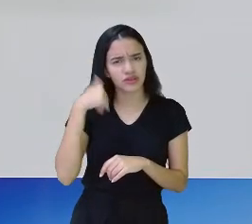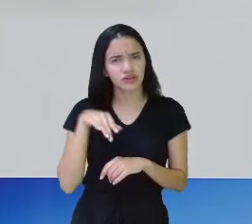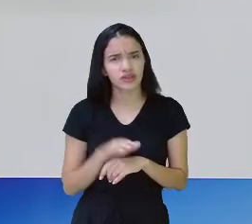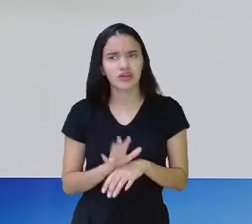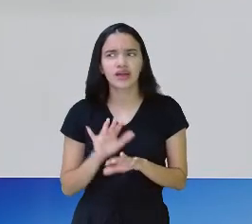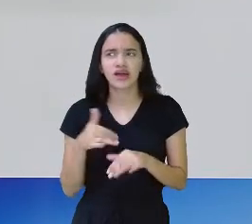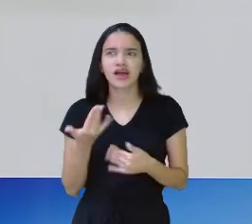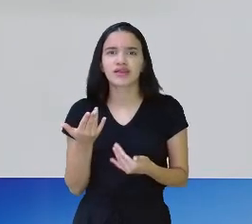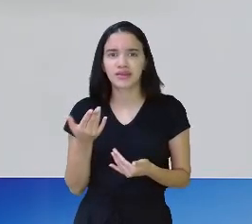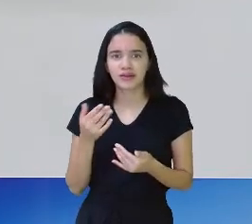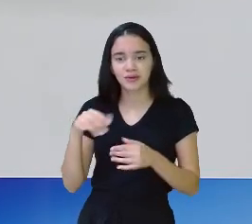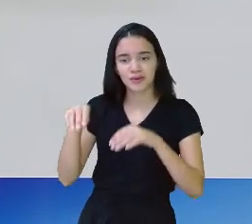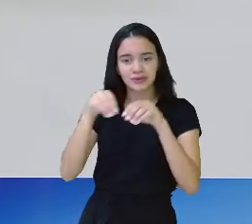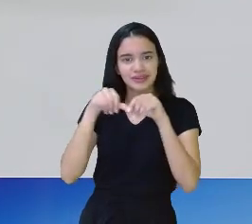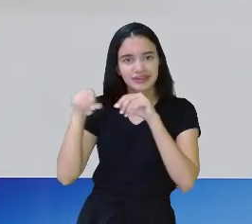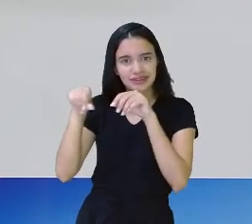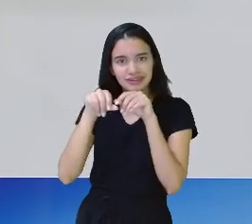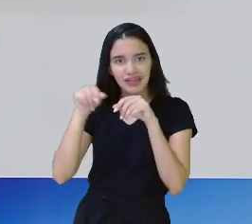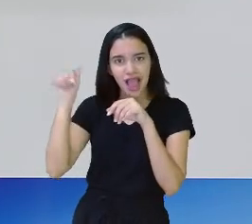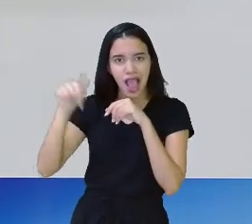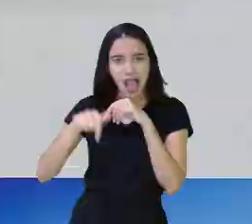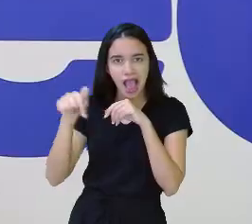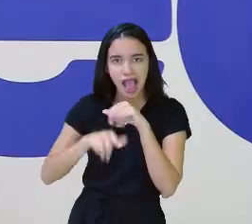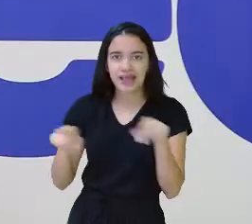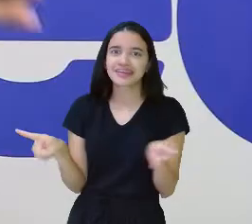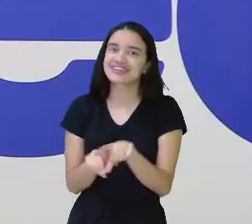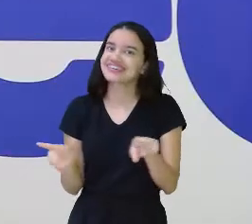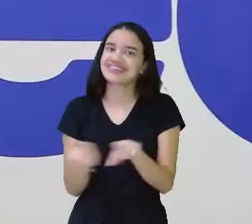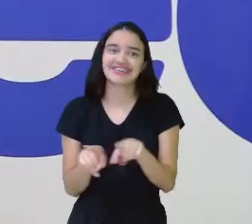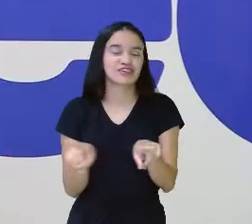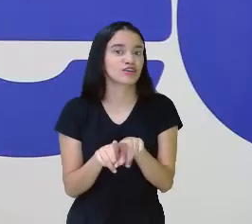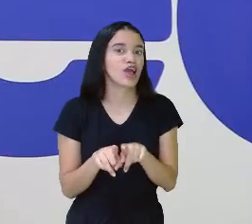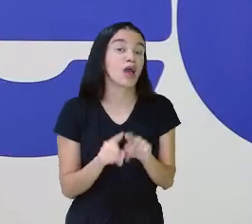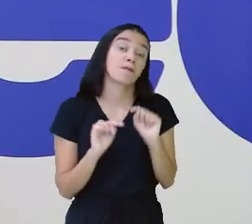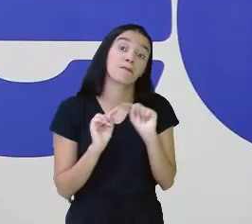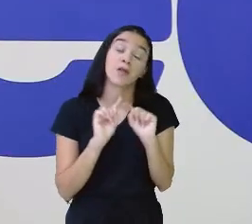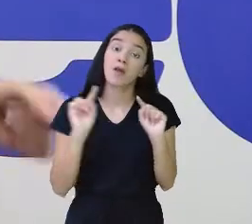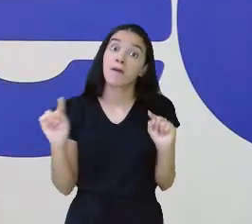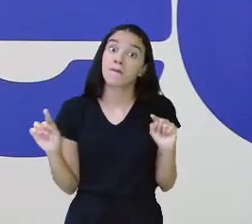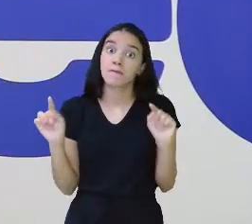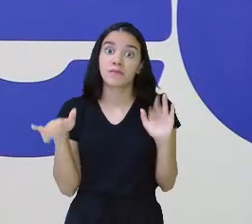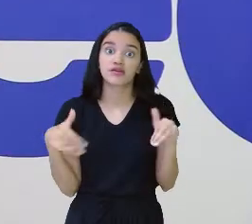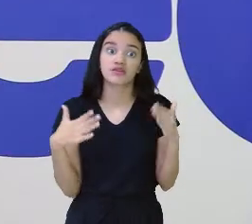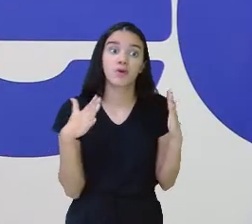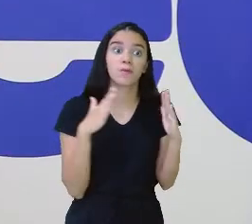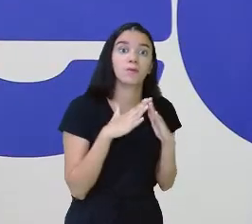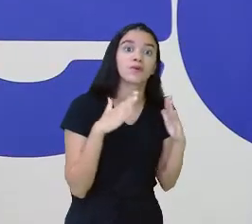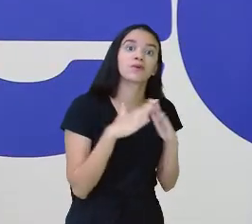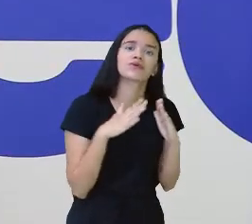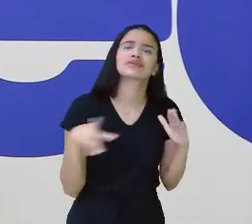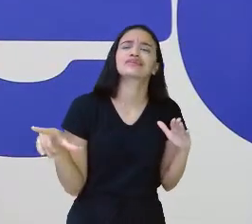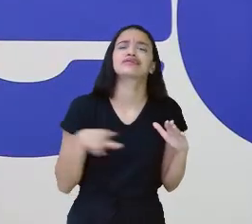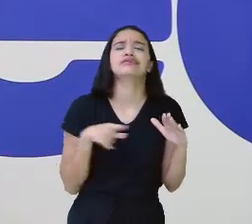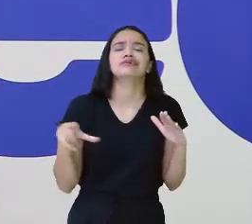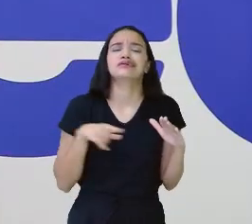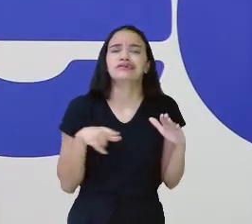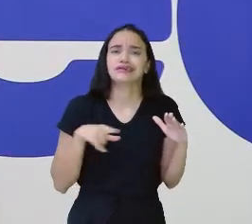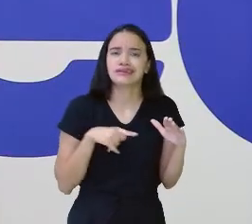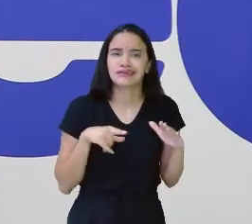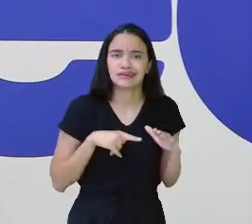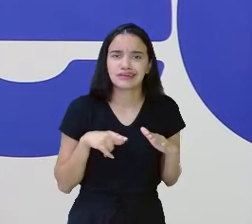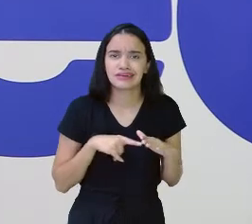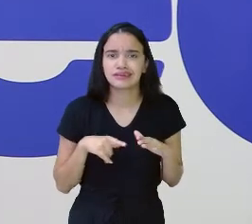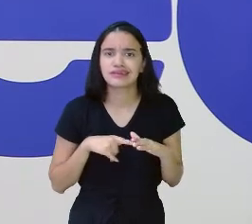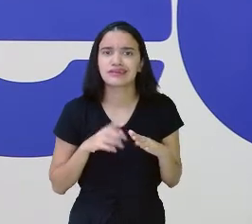de sal para jogar nele aqui também? Mas aqui não, viu? Mas assim, eu já morei em casa e tinha bastante. Aí eu fazia